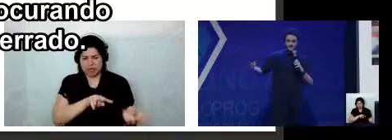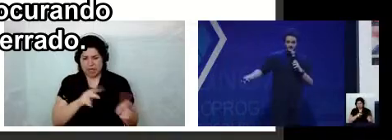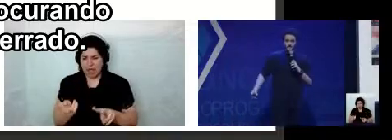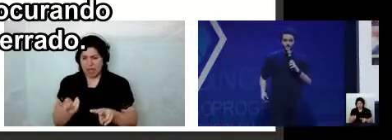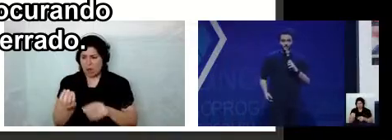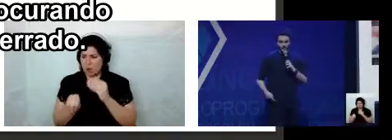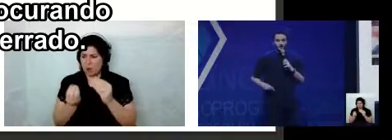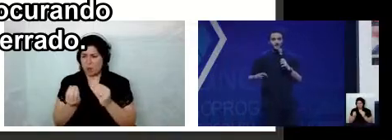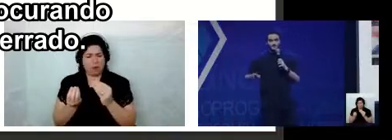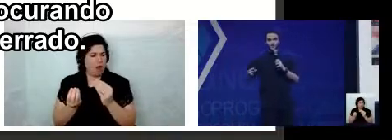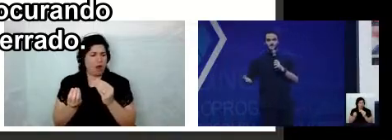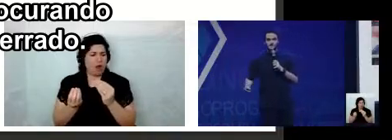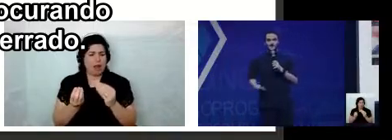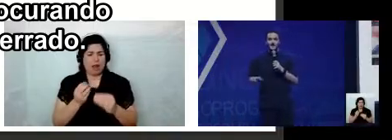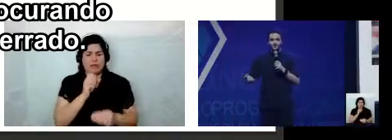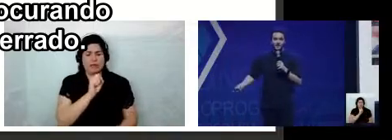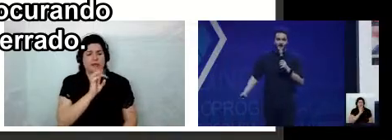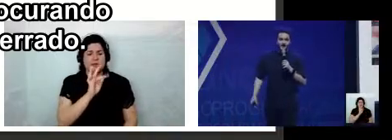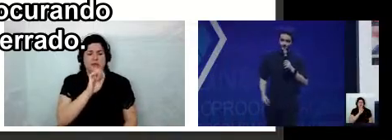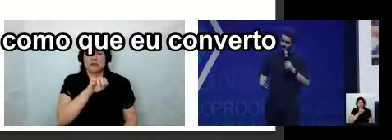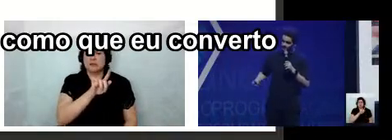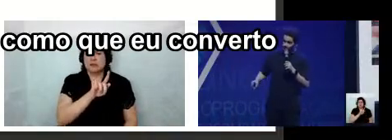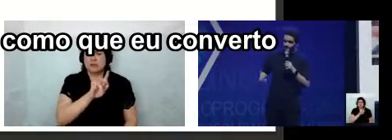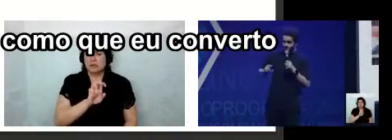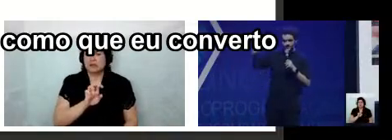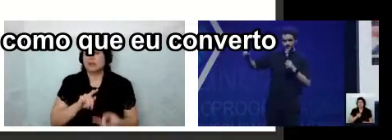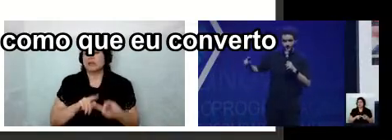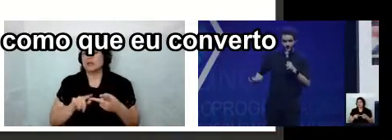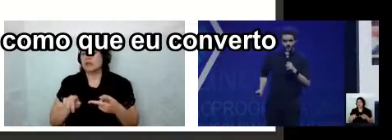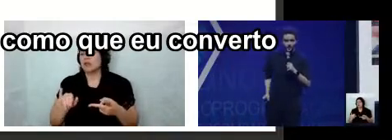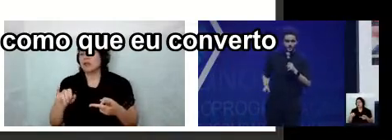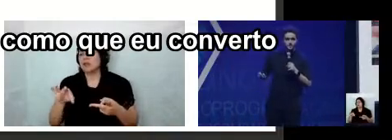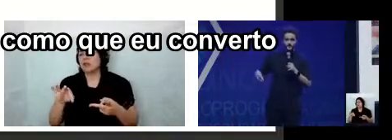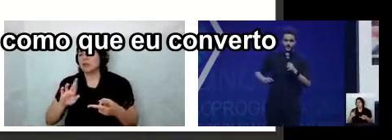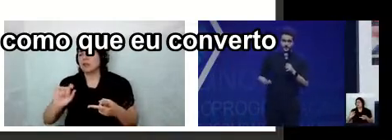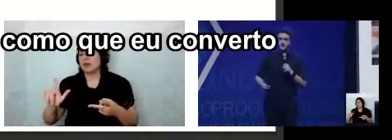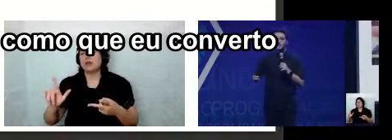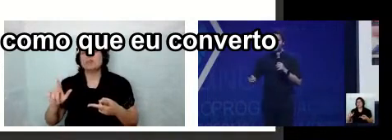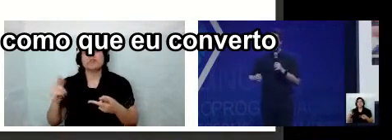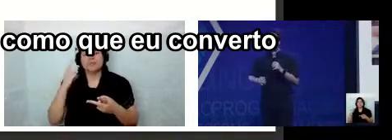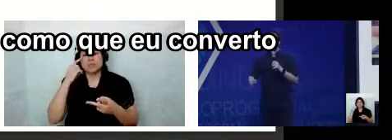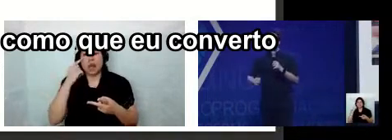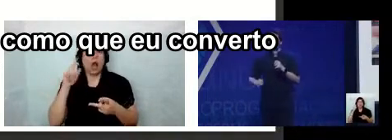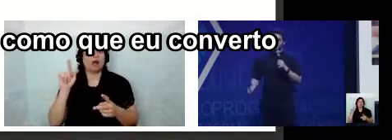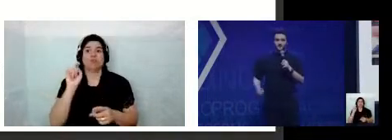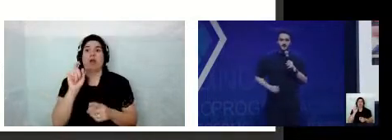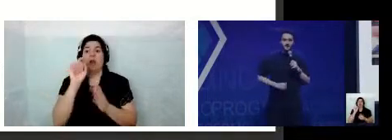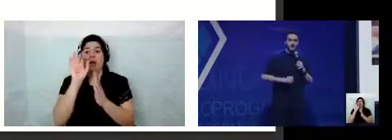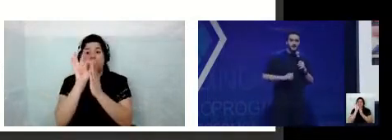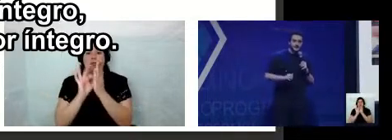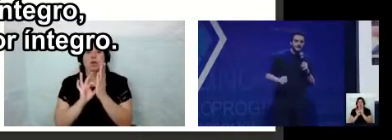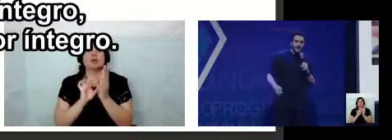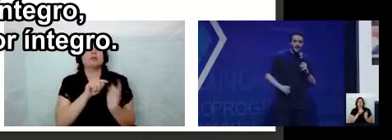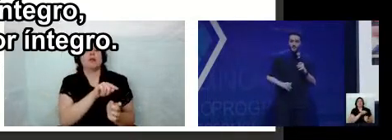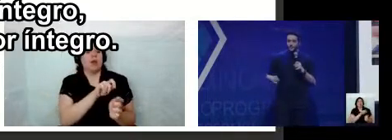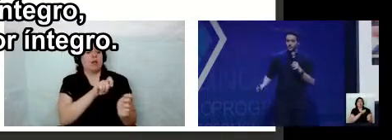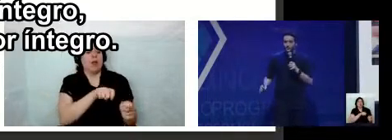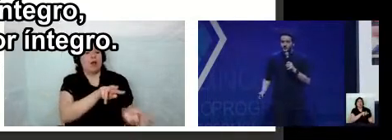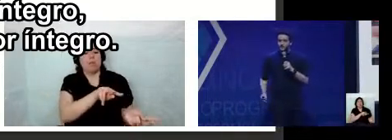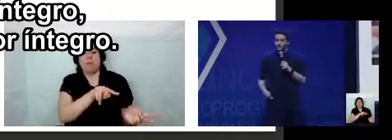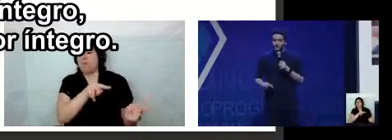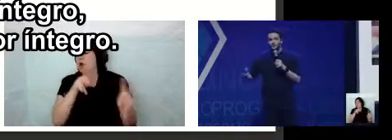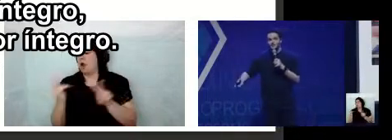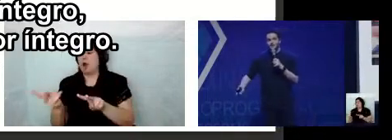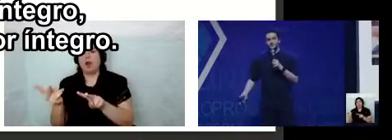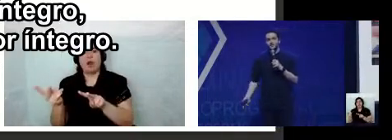não precisa mais ficar procurando e, muitas vezes, clicar no link errado. Você vai selecionar o seu código e vai pedir como que eu converto essa variável para um